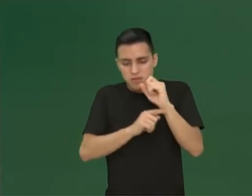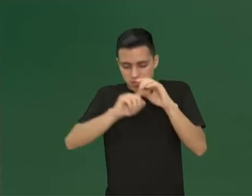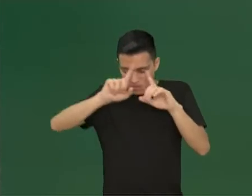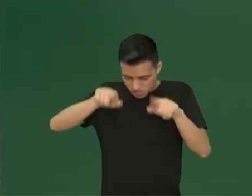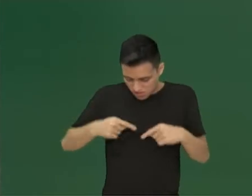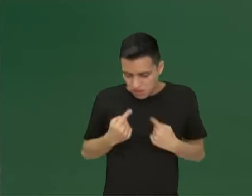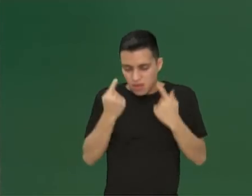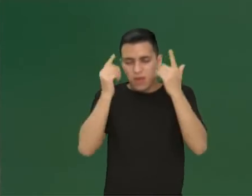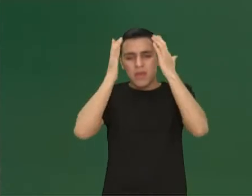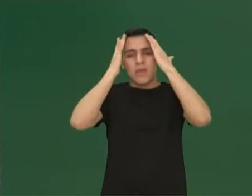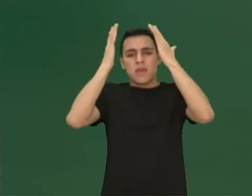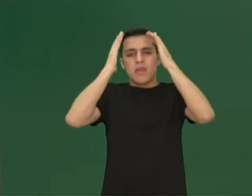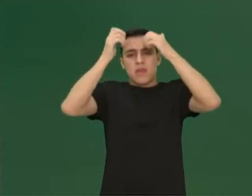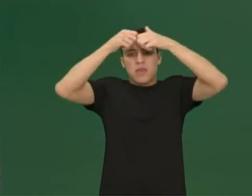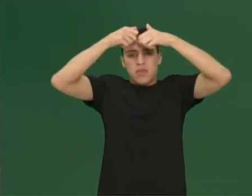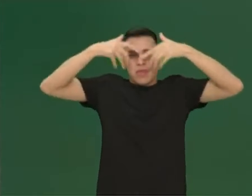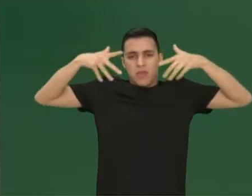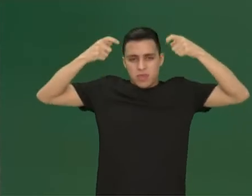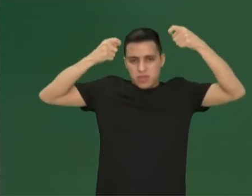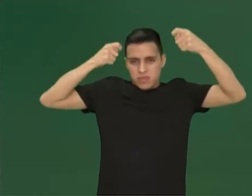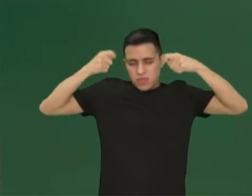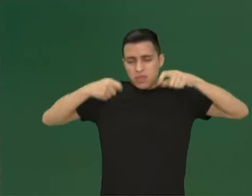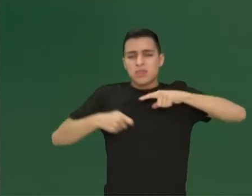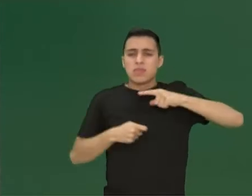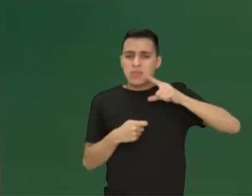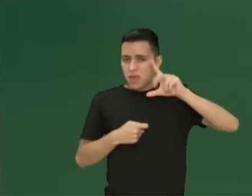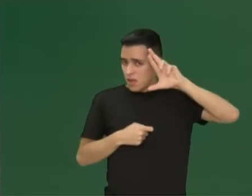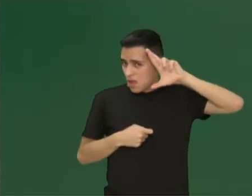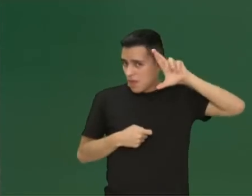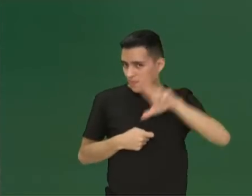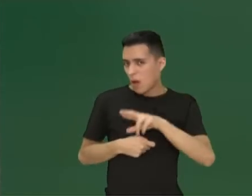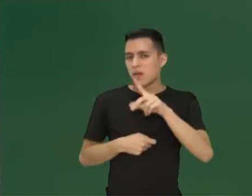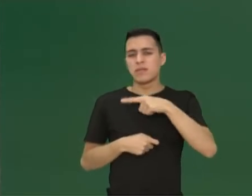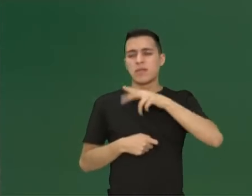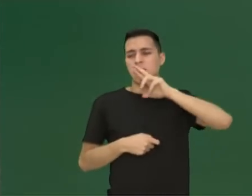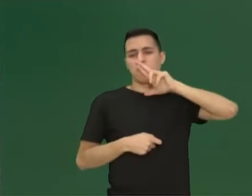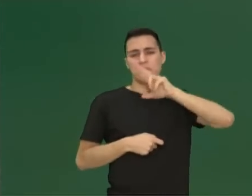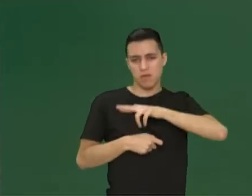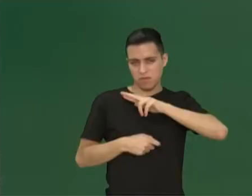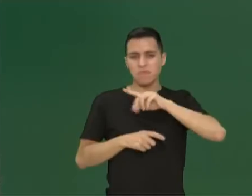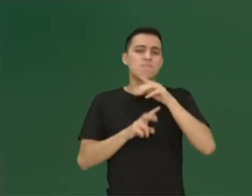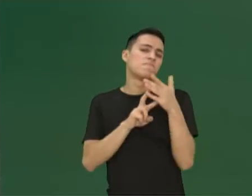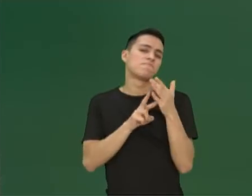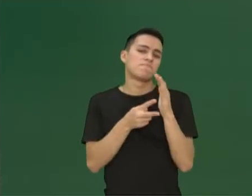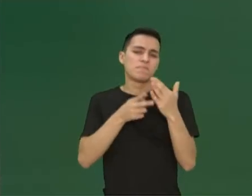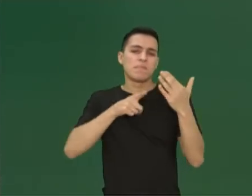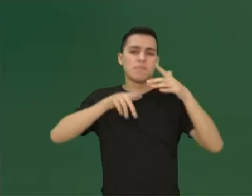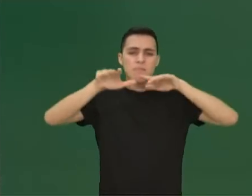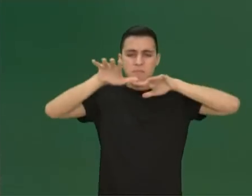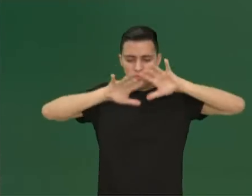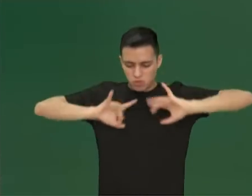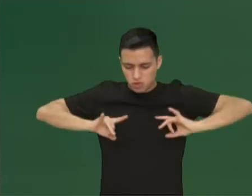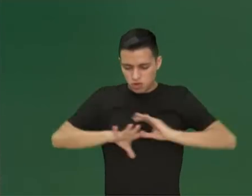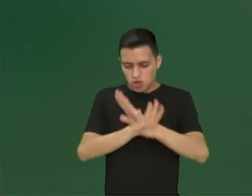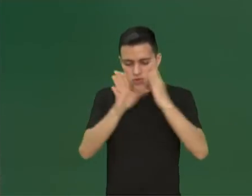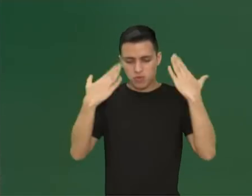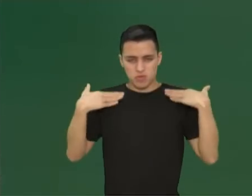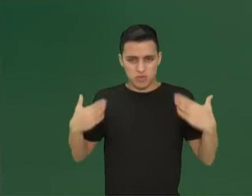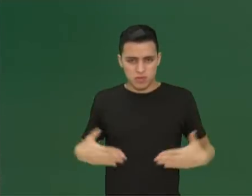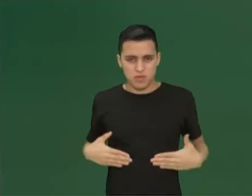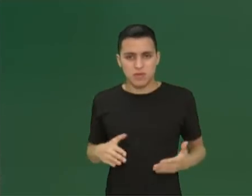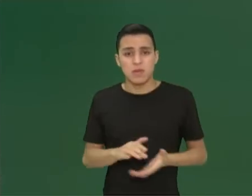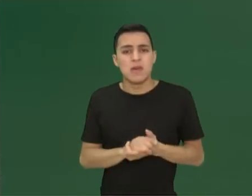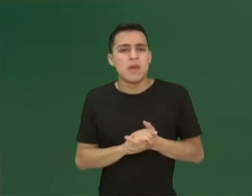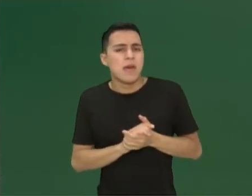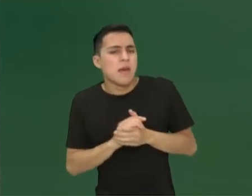o meu sistema nervoso central, tem uma reação, tem uma resposta e você tem a movimentação do seu corpo. Só que a